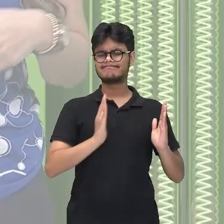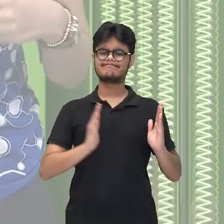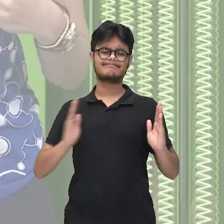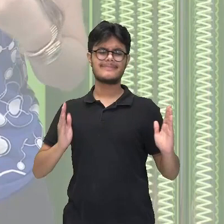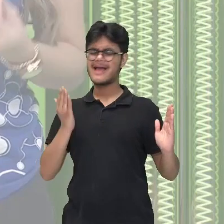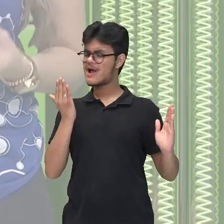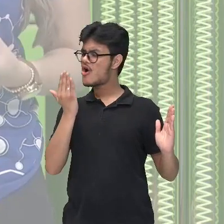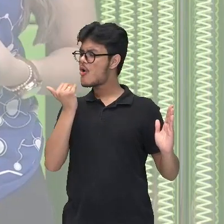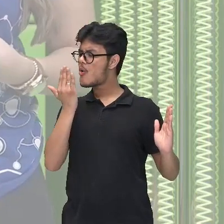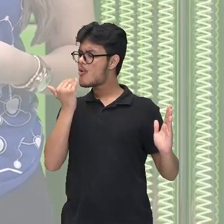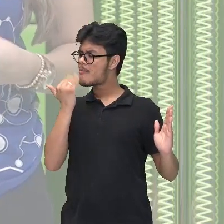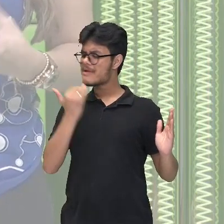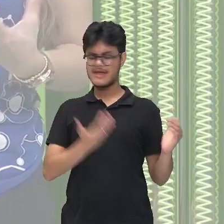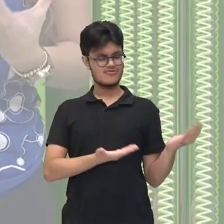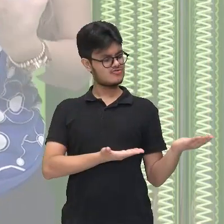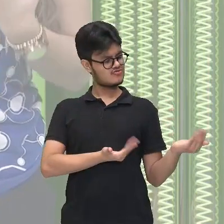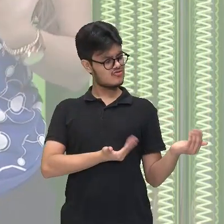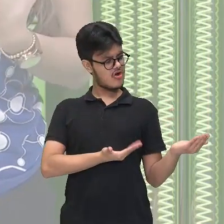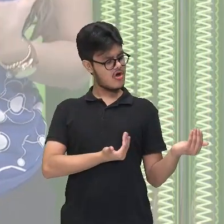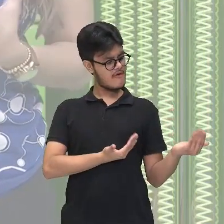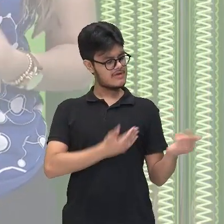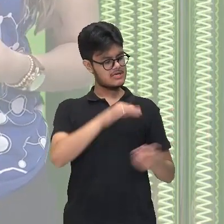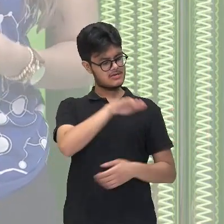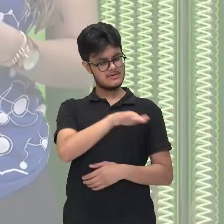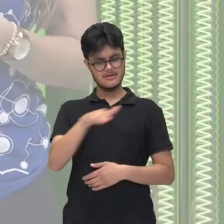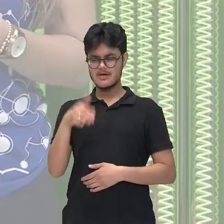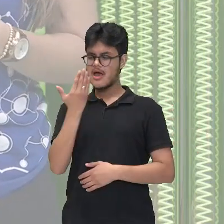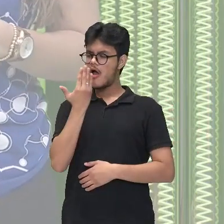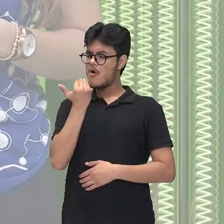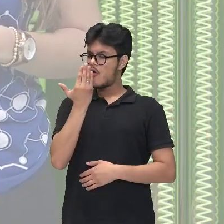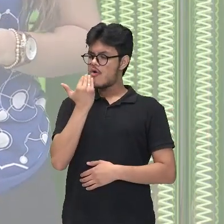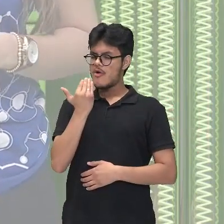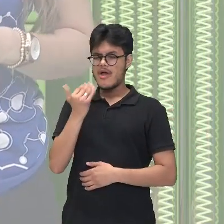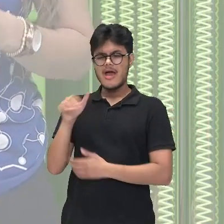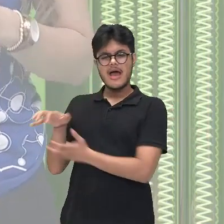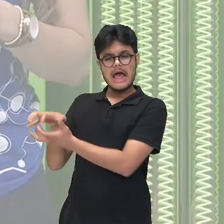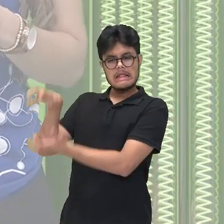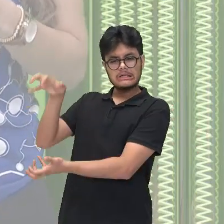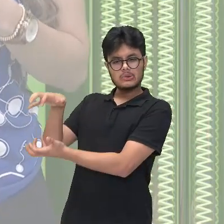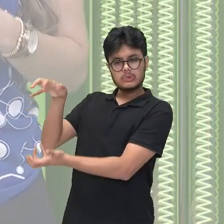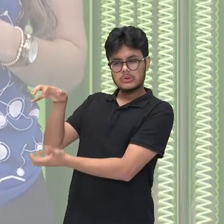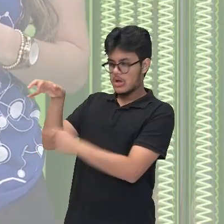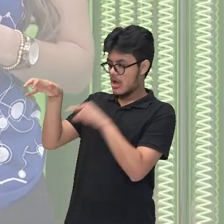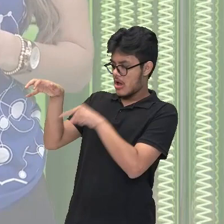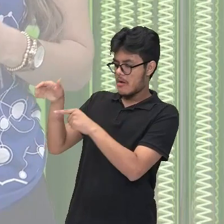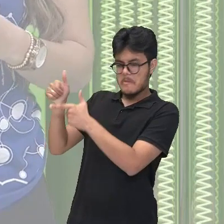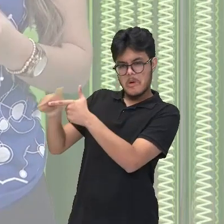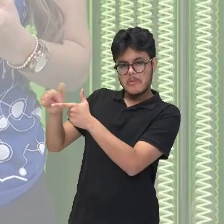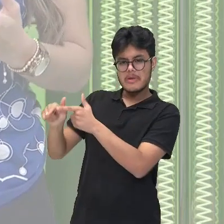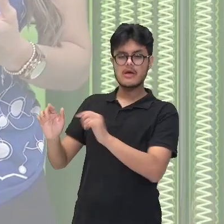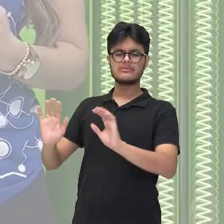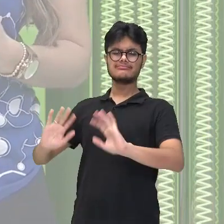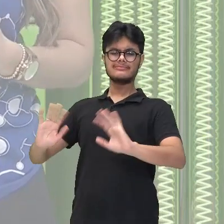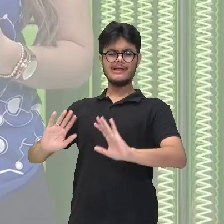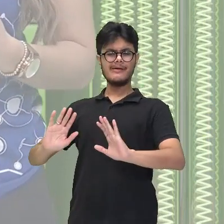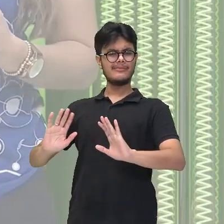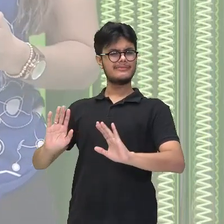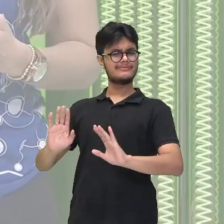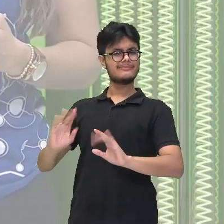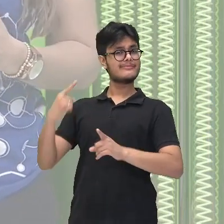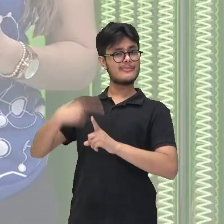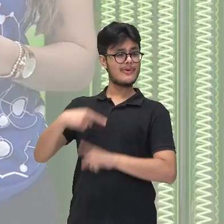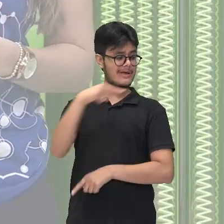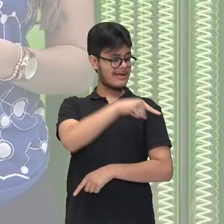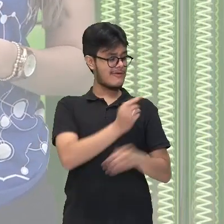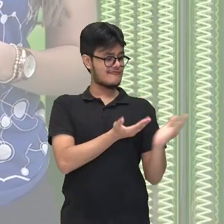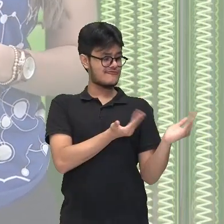boa desde adolescente, você não vai ter problemas na vida adulta. Porque a sua saúde na vida adulta e quando